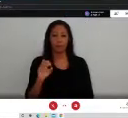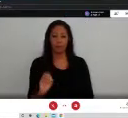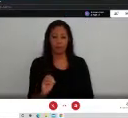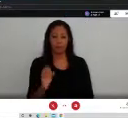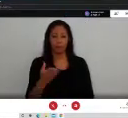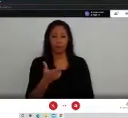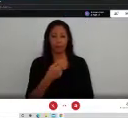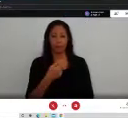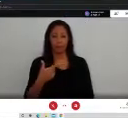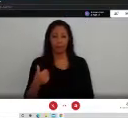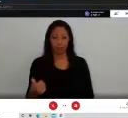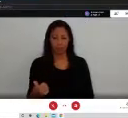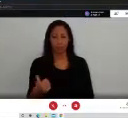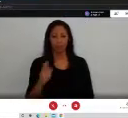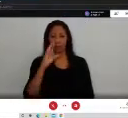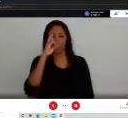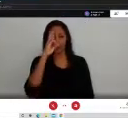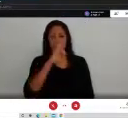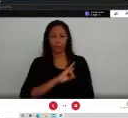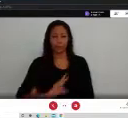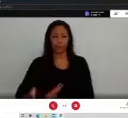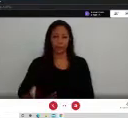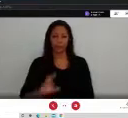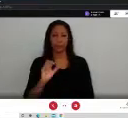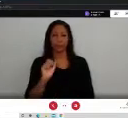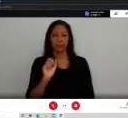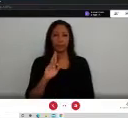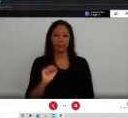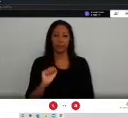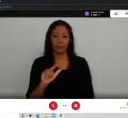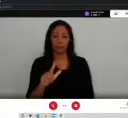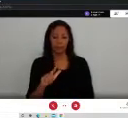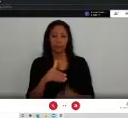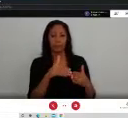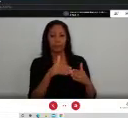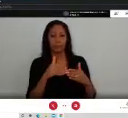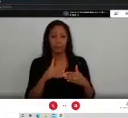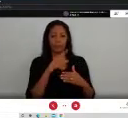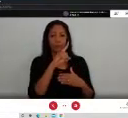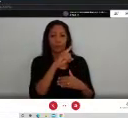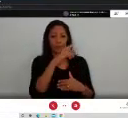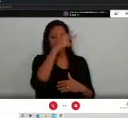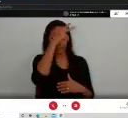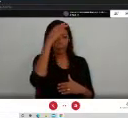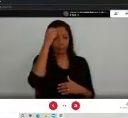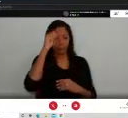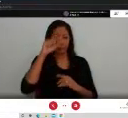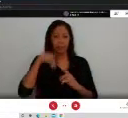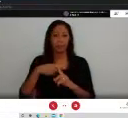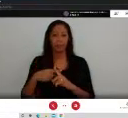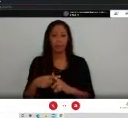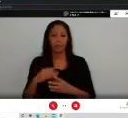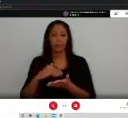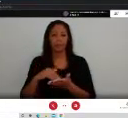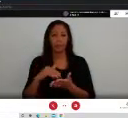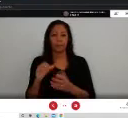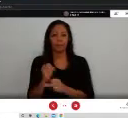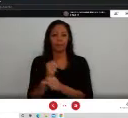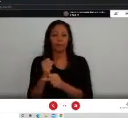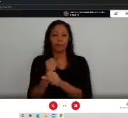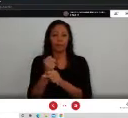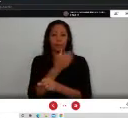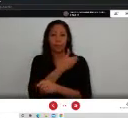450/2021. Vereadora Carol Pires, indica ao chefe do Executivo Municipal, extensiva à Secretaria Municipal de Obras Públicas, para que seja providenciada